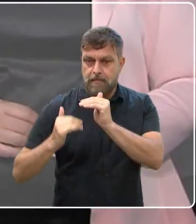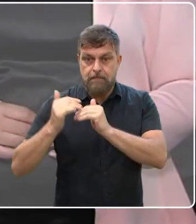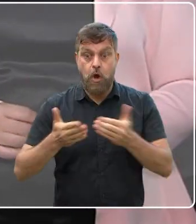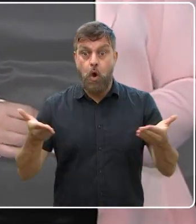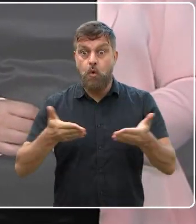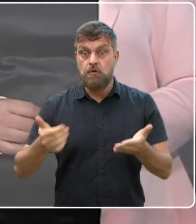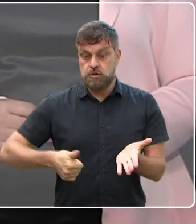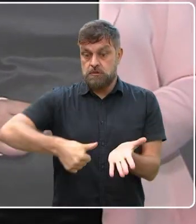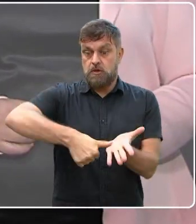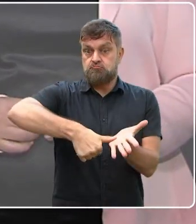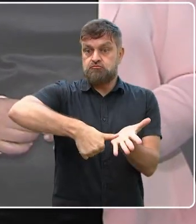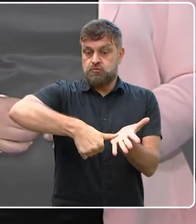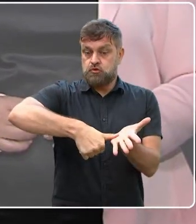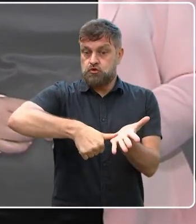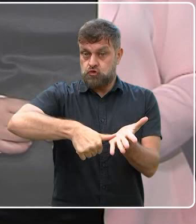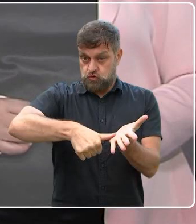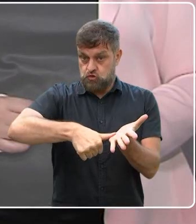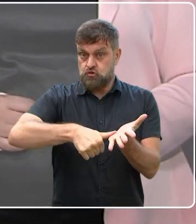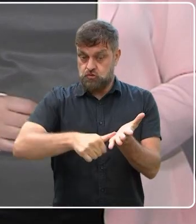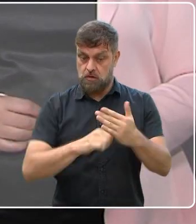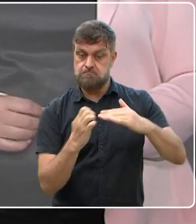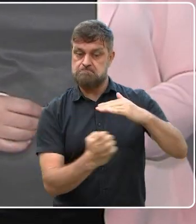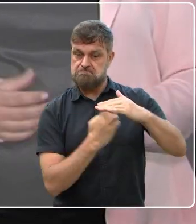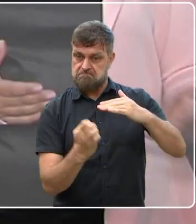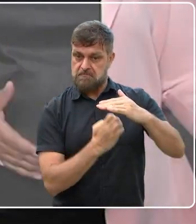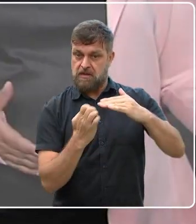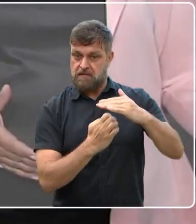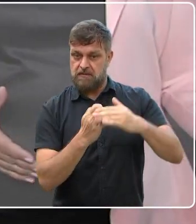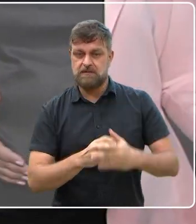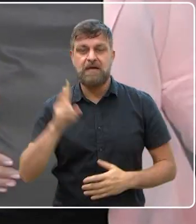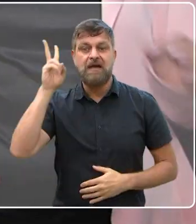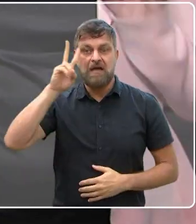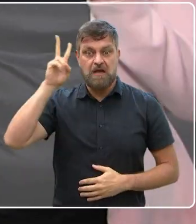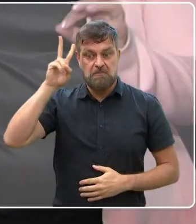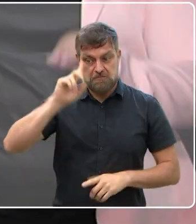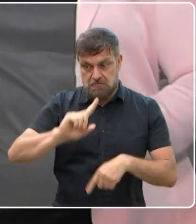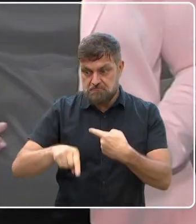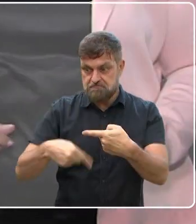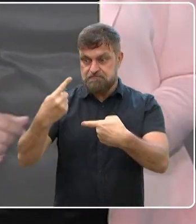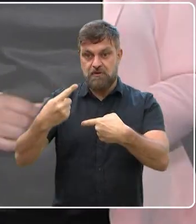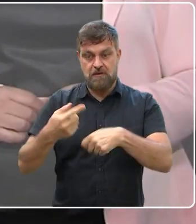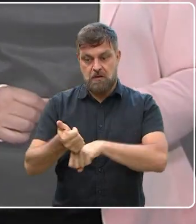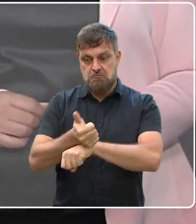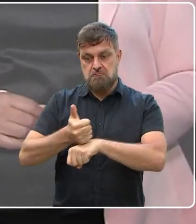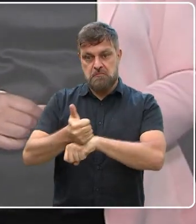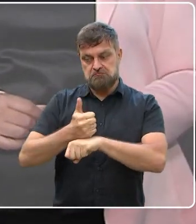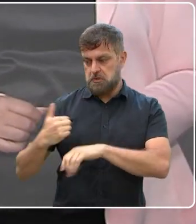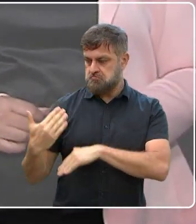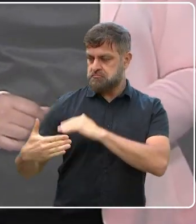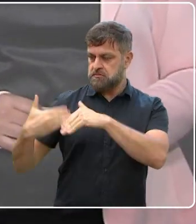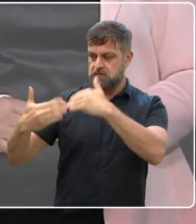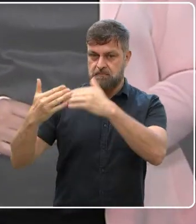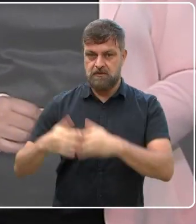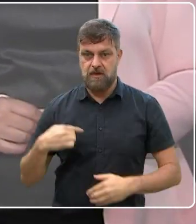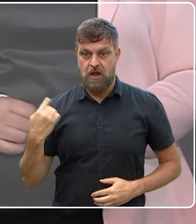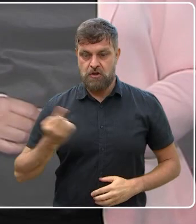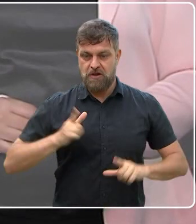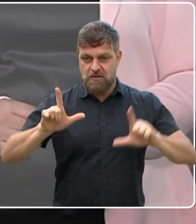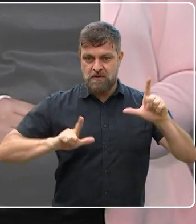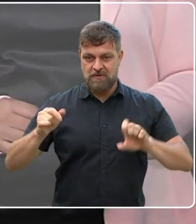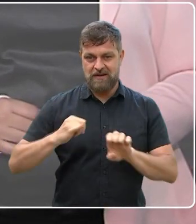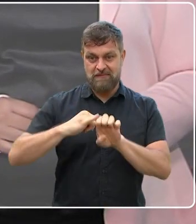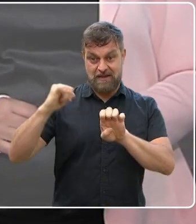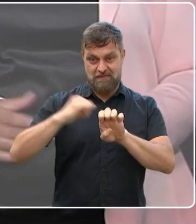e hoje é sócio patrimonial na empresa. Esta história de sucesso na carreira profissional, o Ser